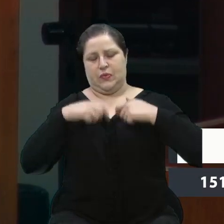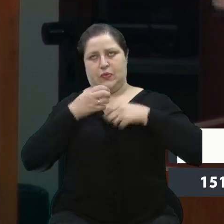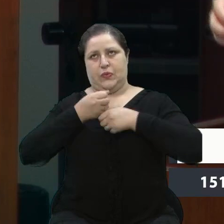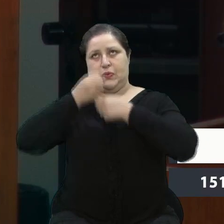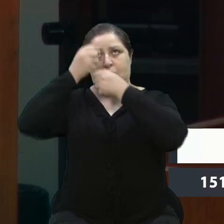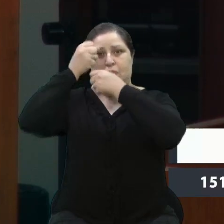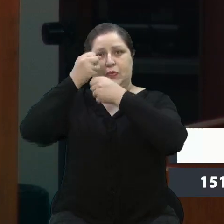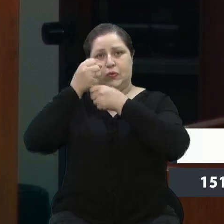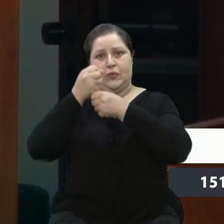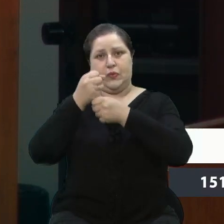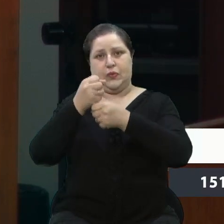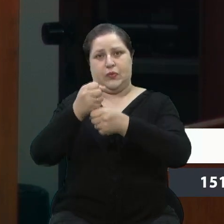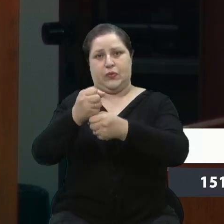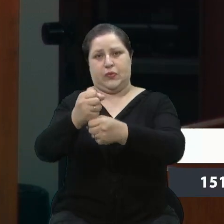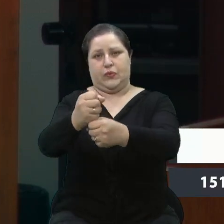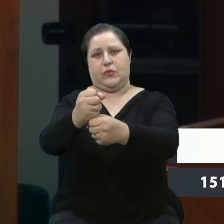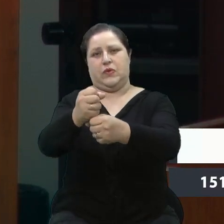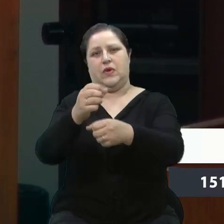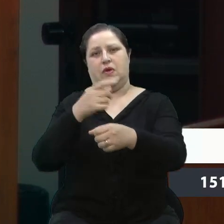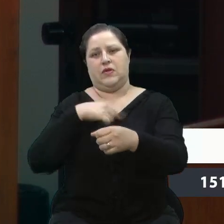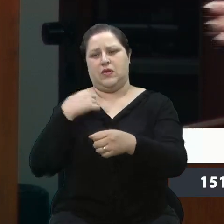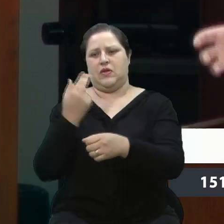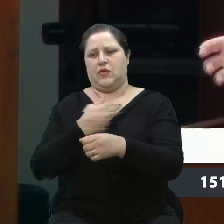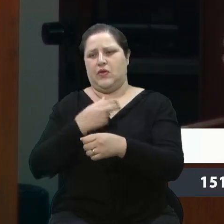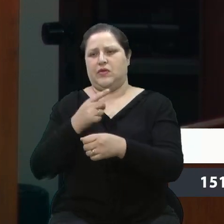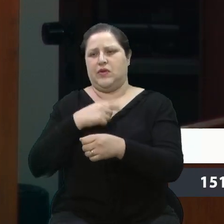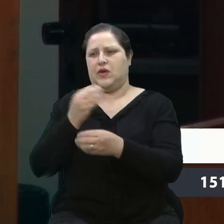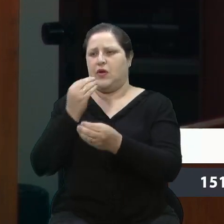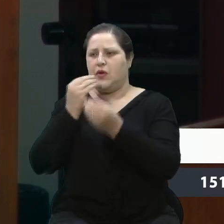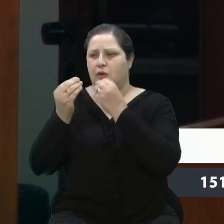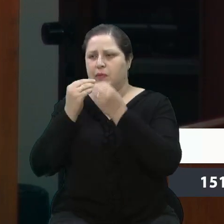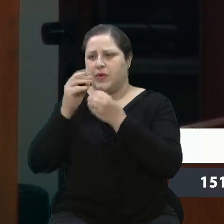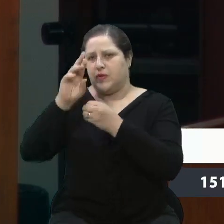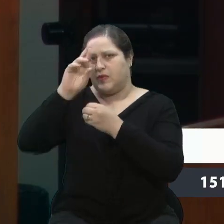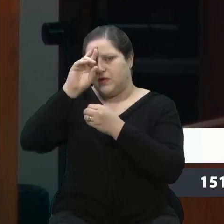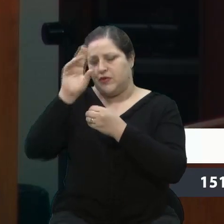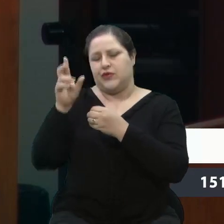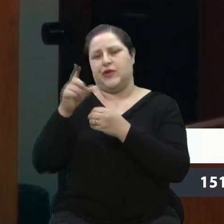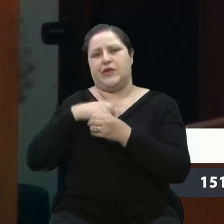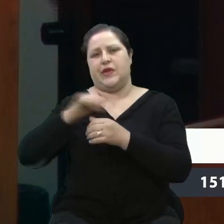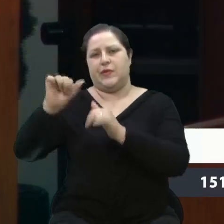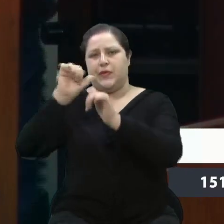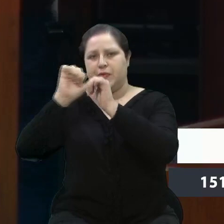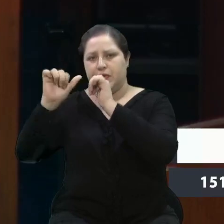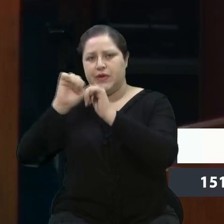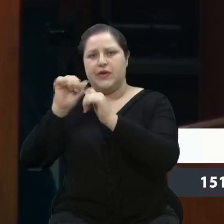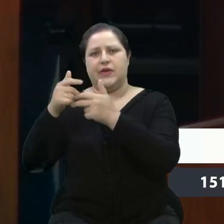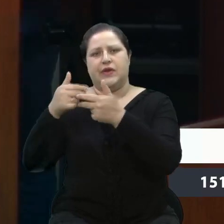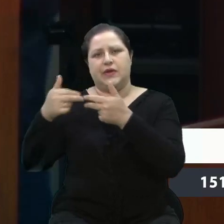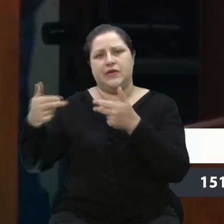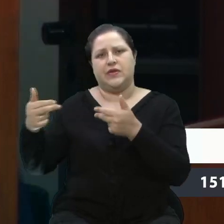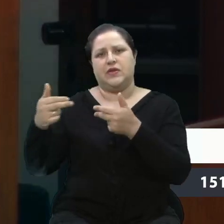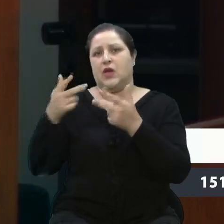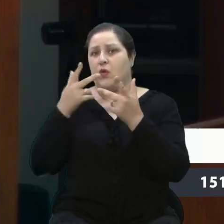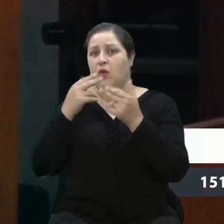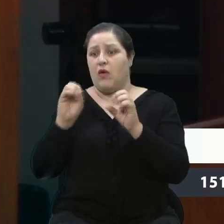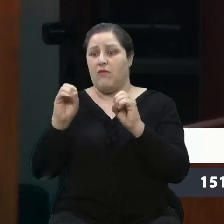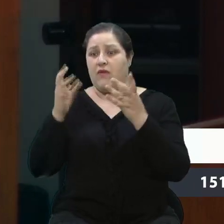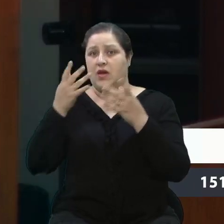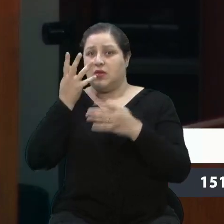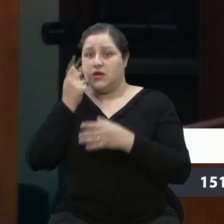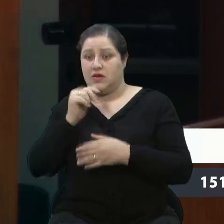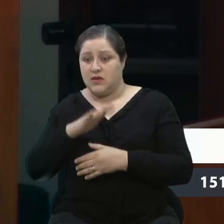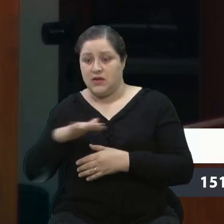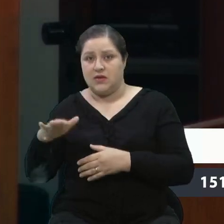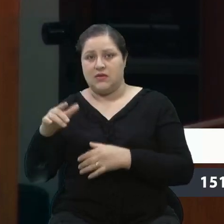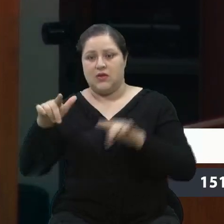Tem bebidas, enfim, tem tudo aquilo que a gente imaginar de uma festa de criança tem sendo oferecido nesse camarote.